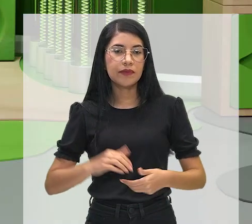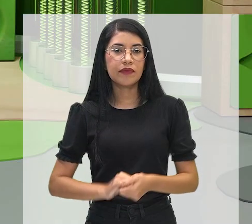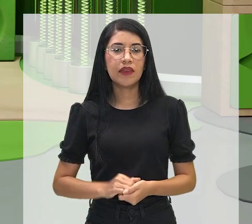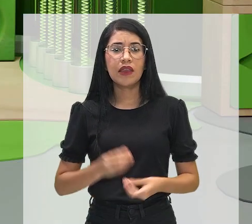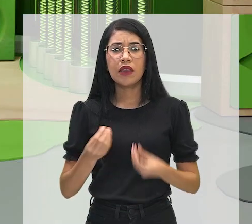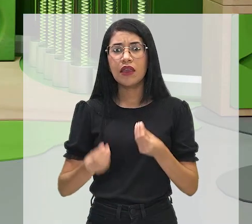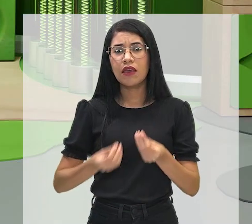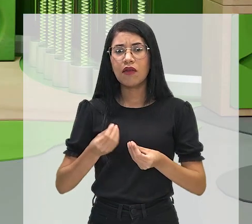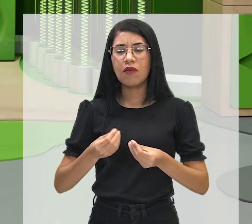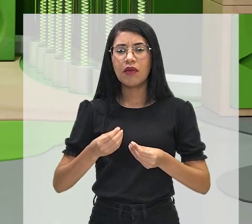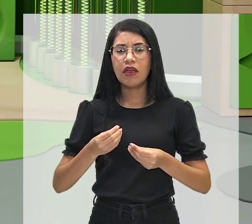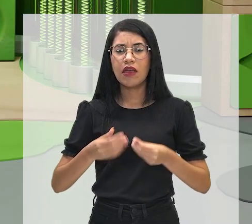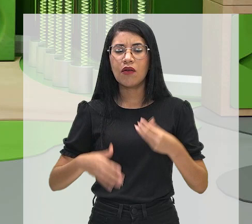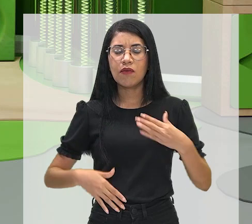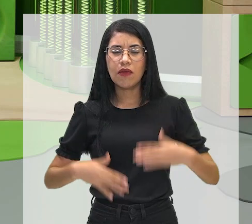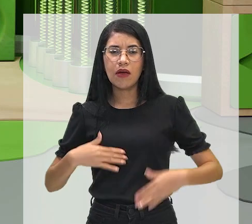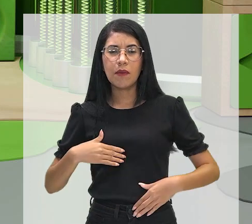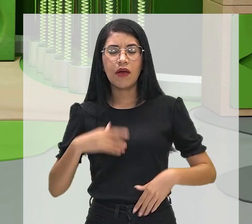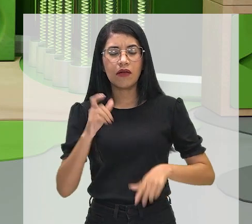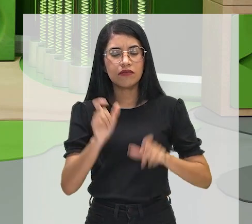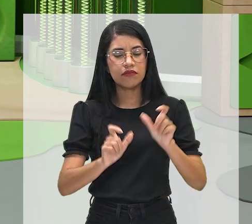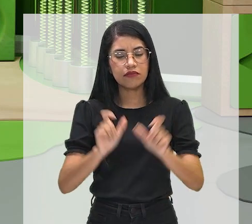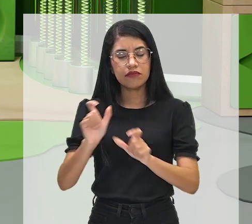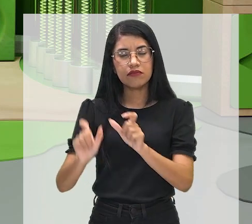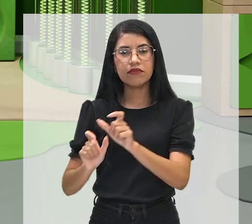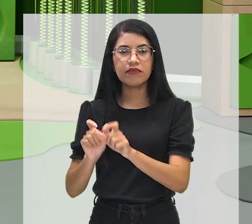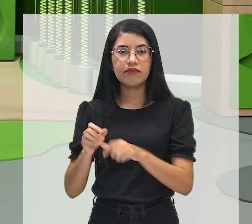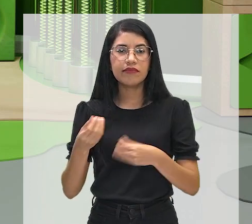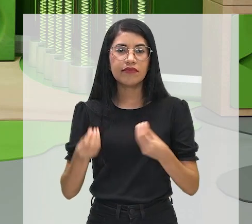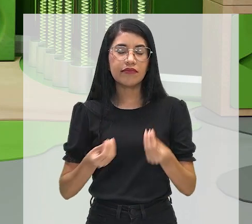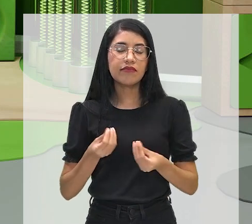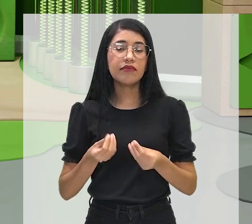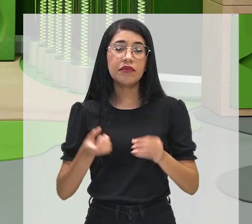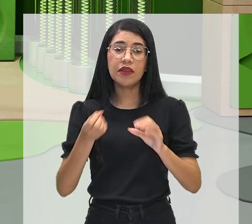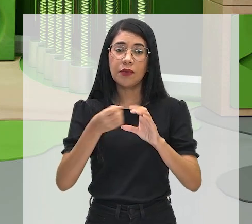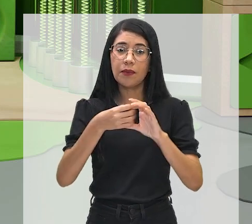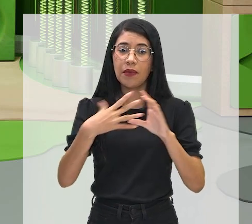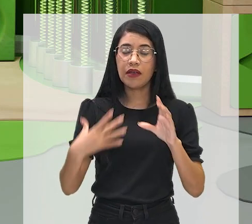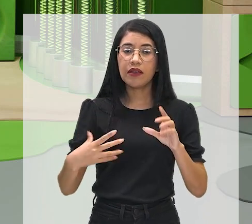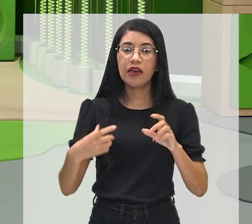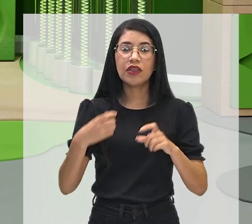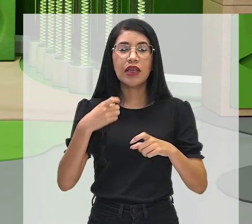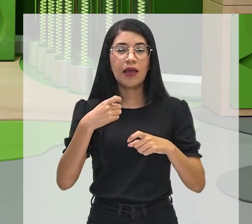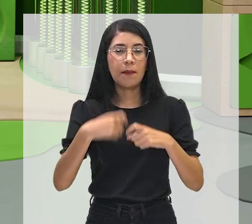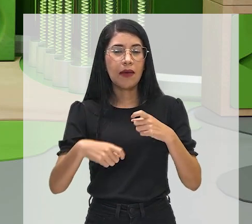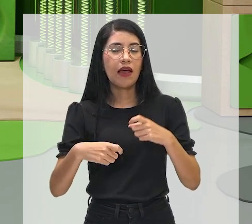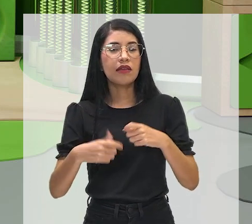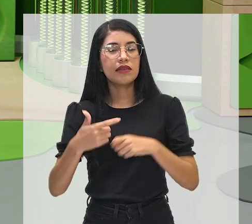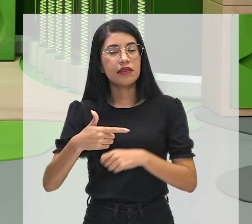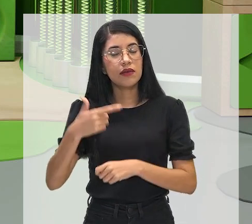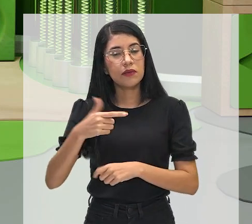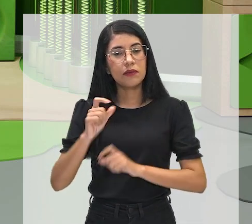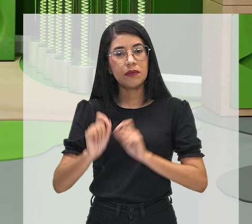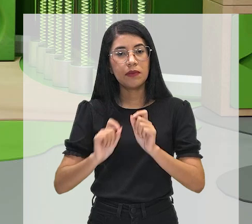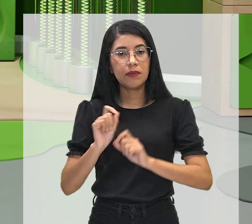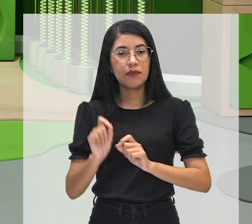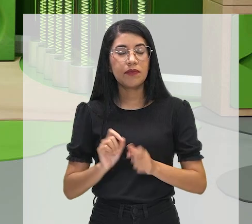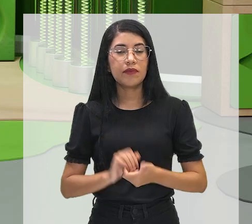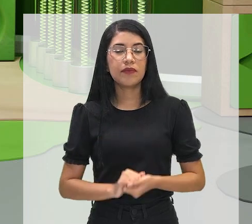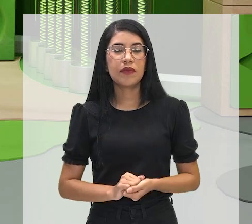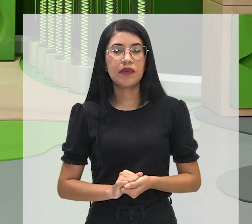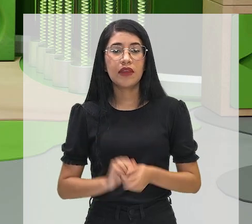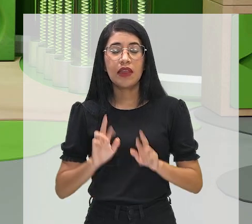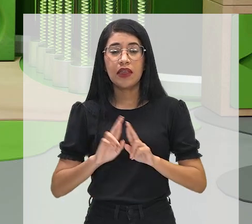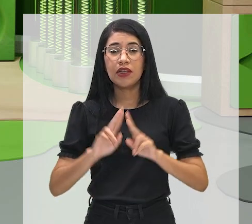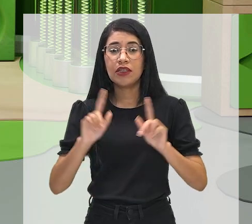vai ficar a transformação no corpo de cada indivíduo? A gente chama isso de características sexuais secundárias, né, que vão